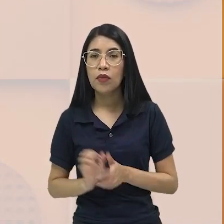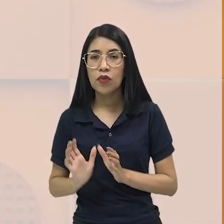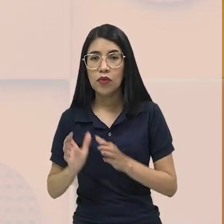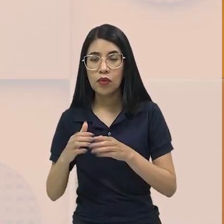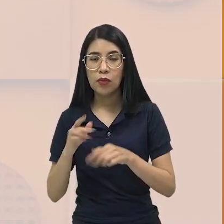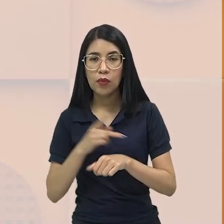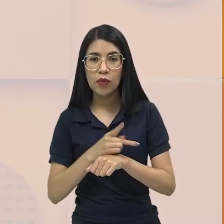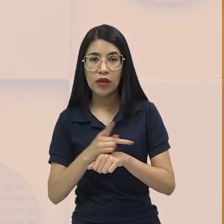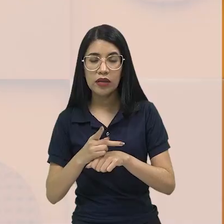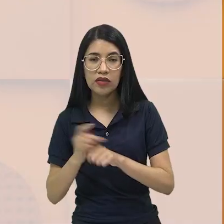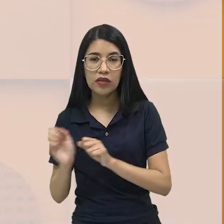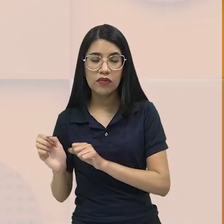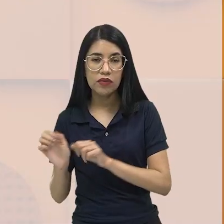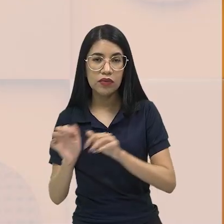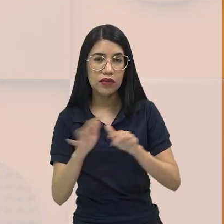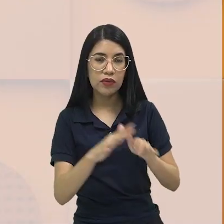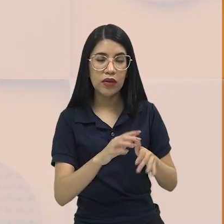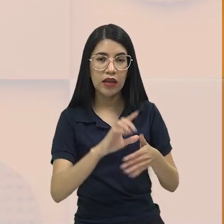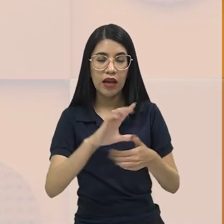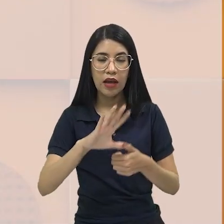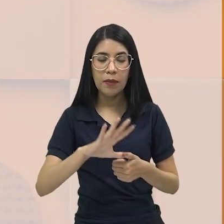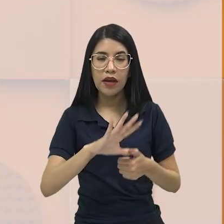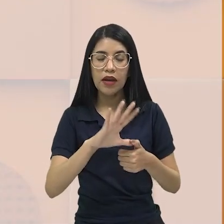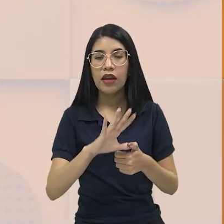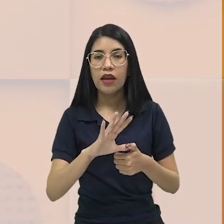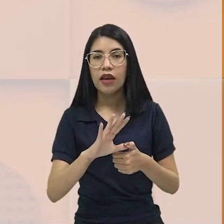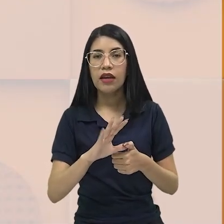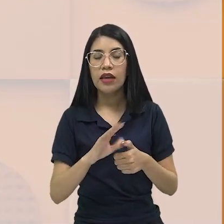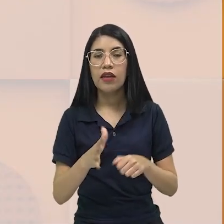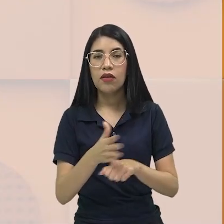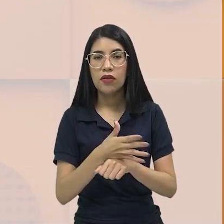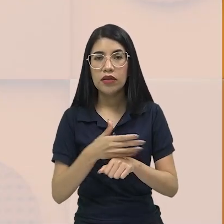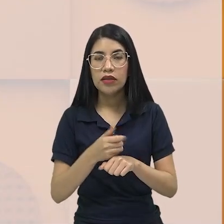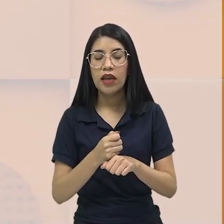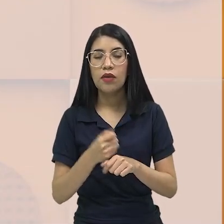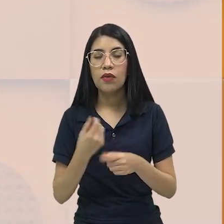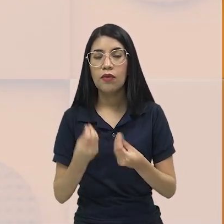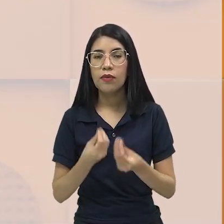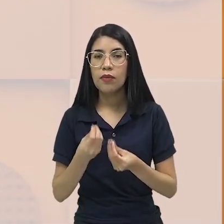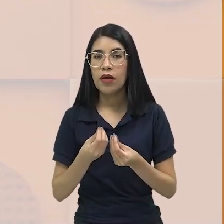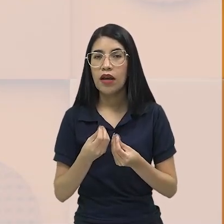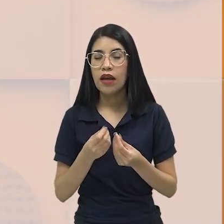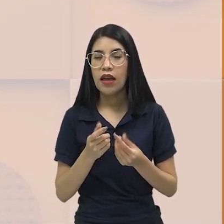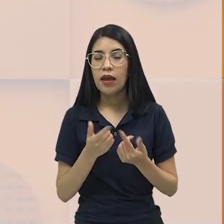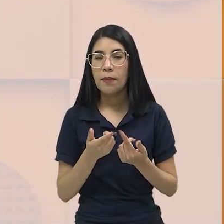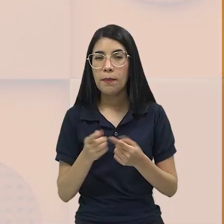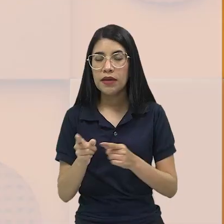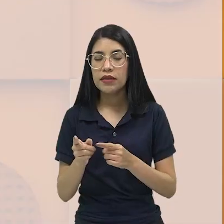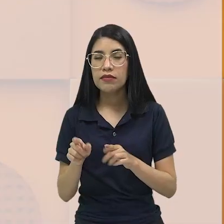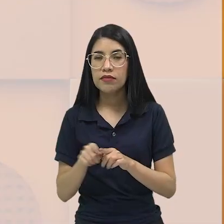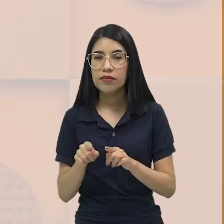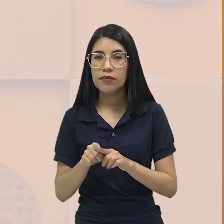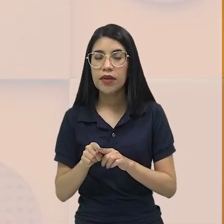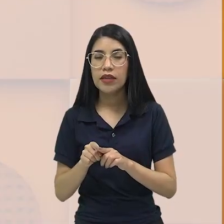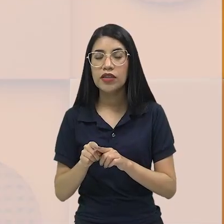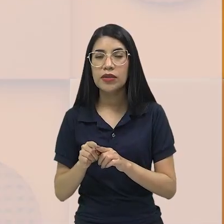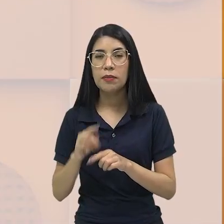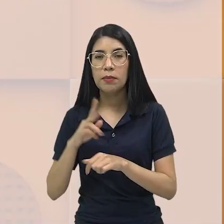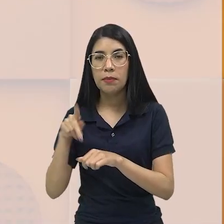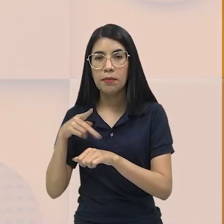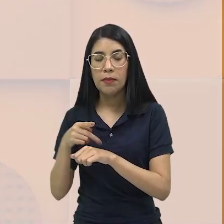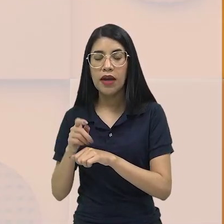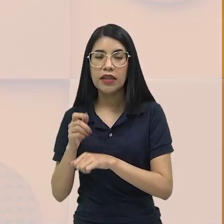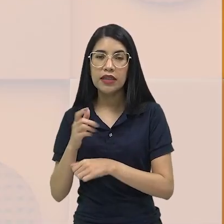por migrantes puritanos, que através de perseguições religiosas vieram ali da Inglaterra, da